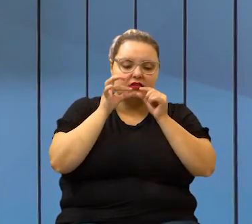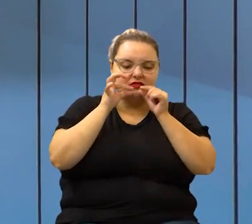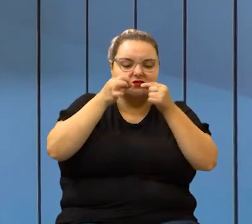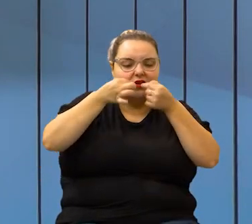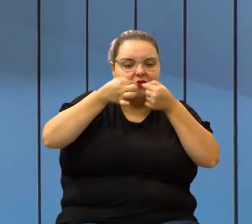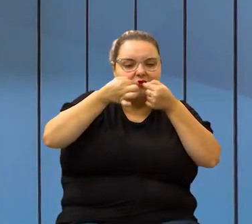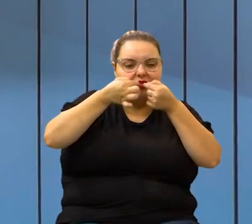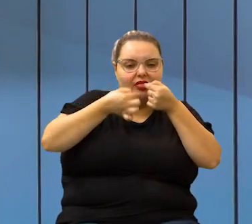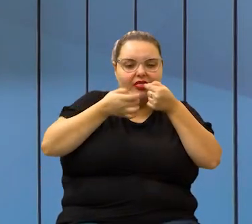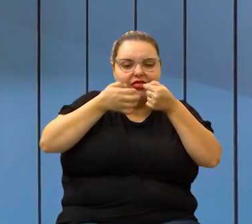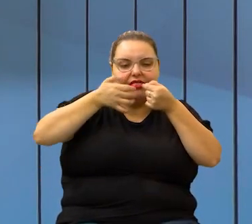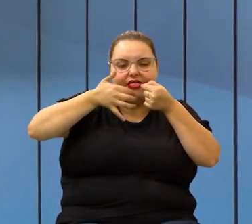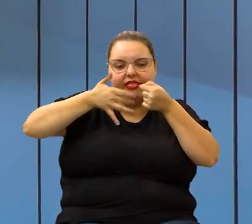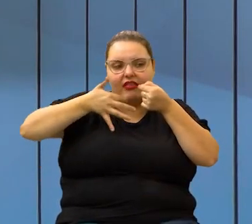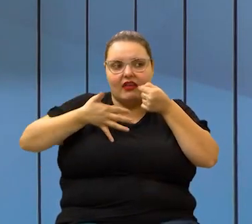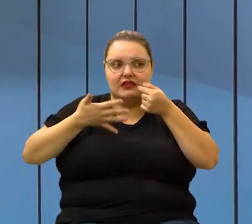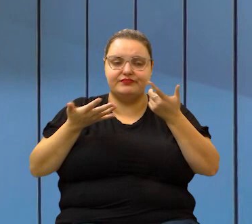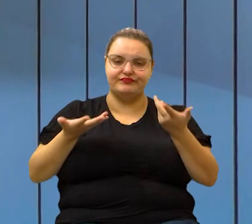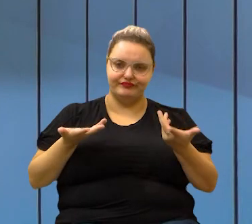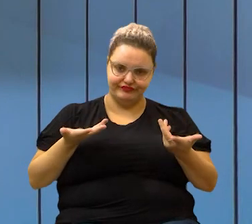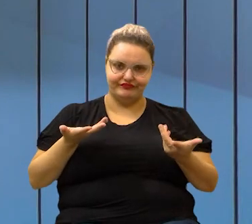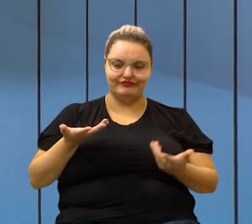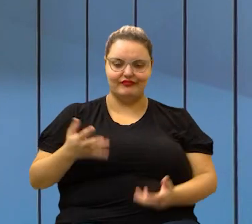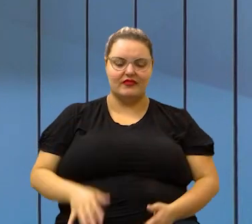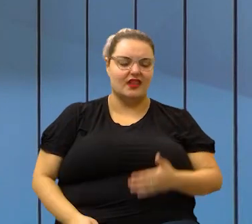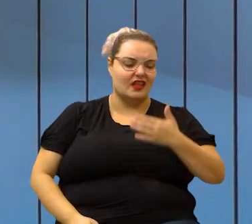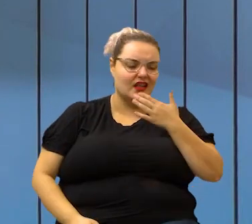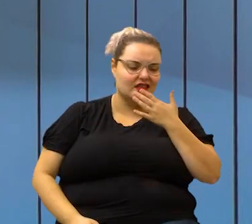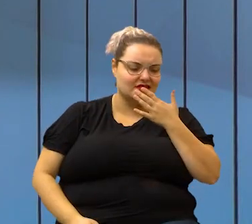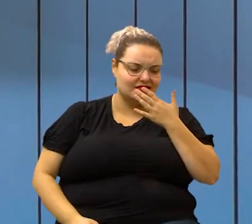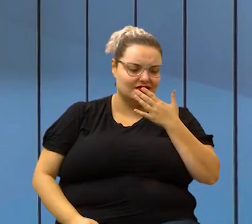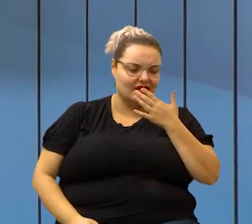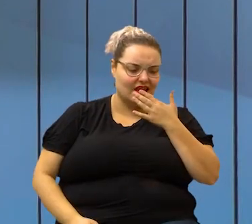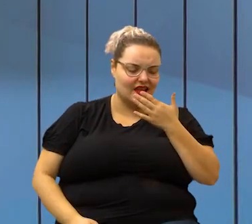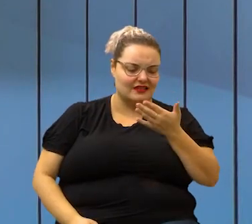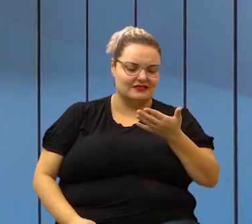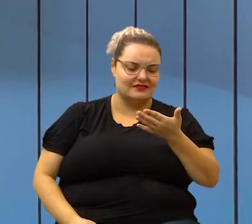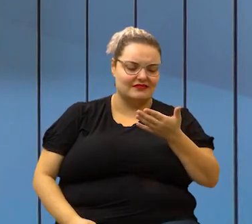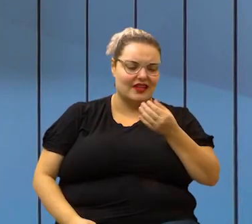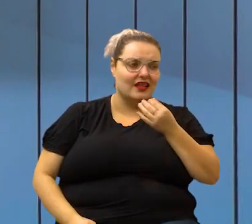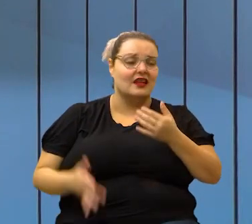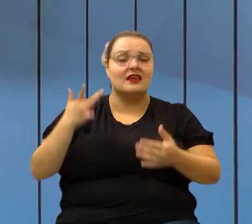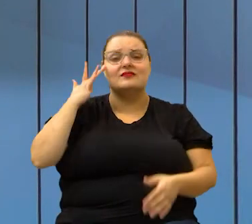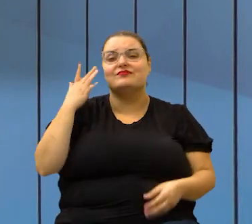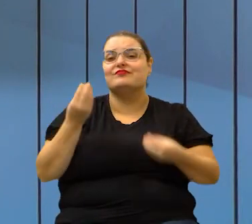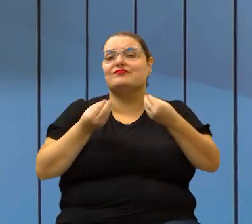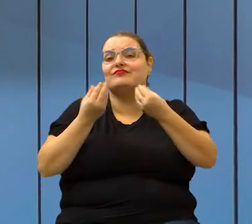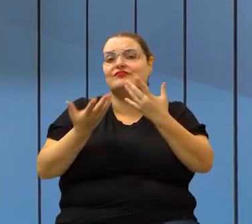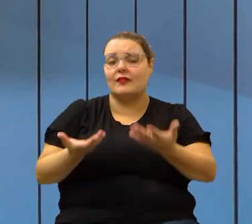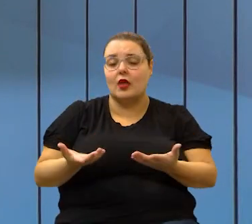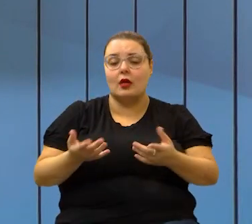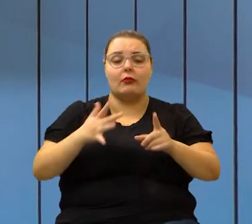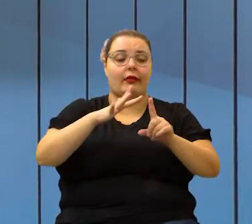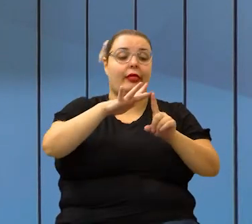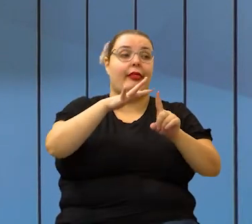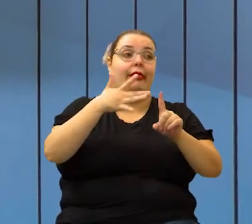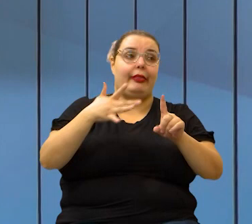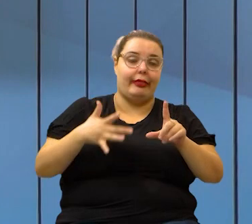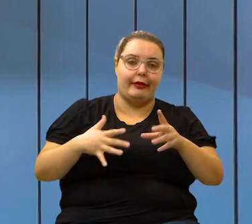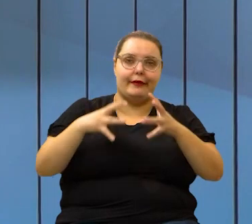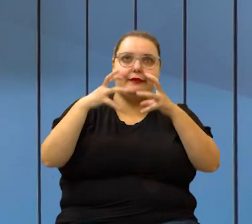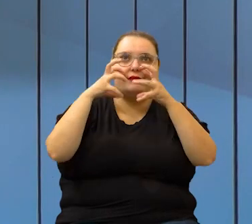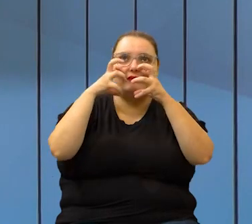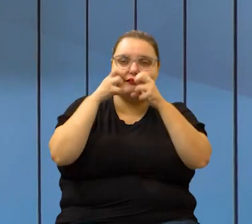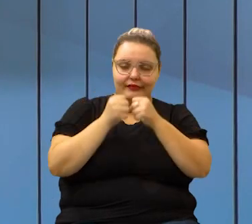Descama, racha. A gente fica naquele desespero, sem saber o que passar, porque o outono cai